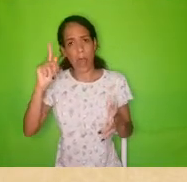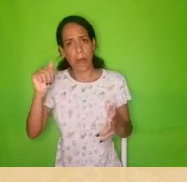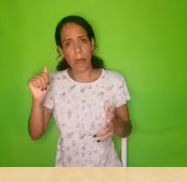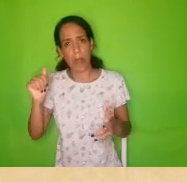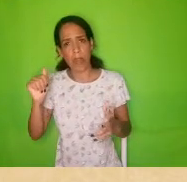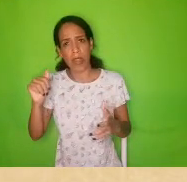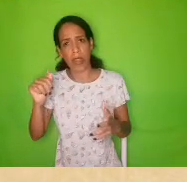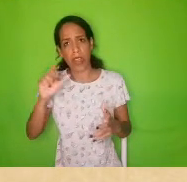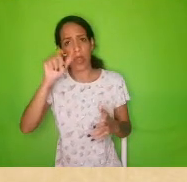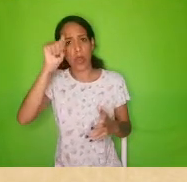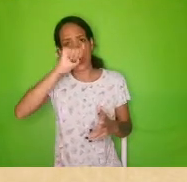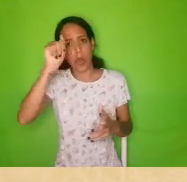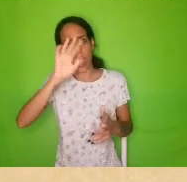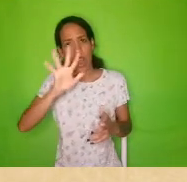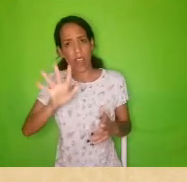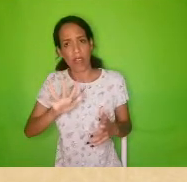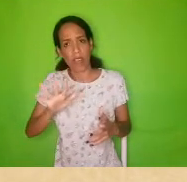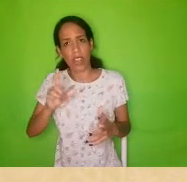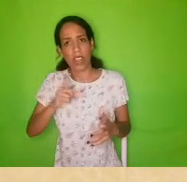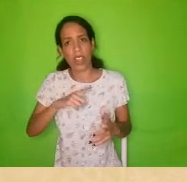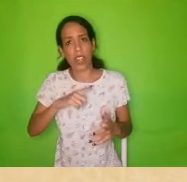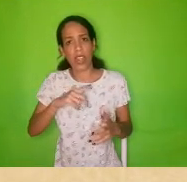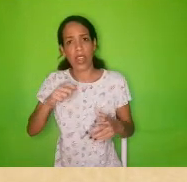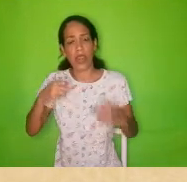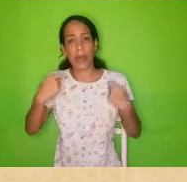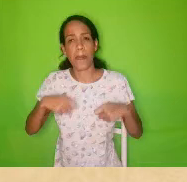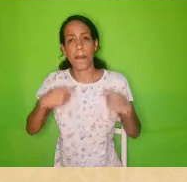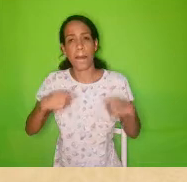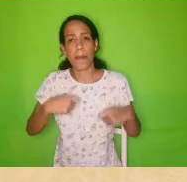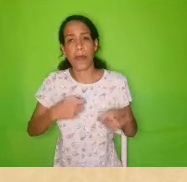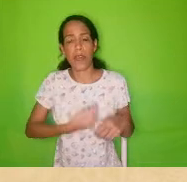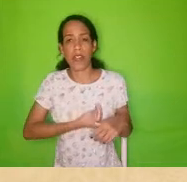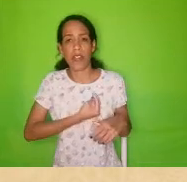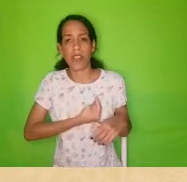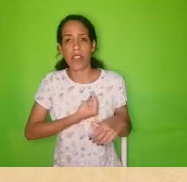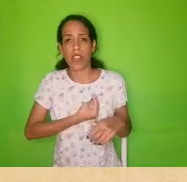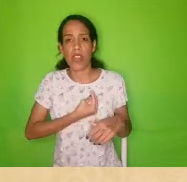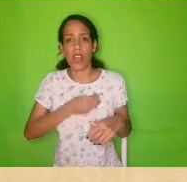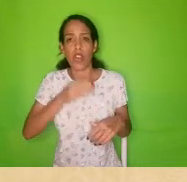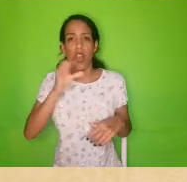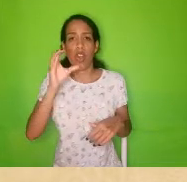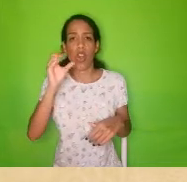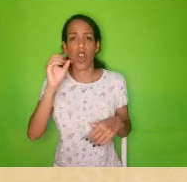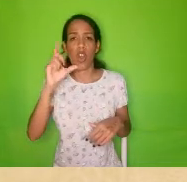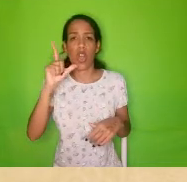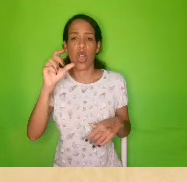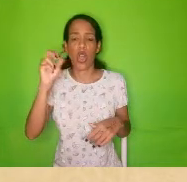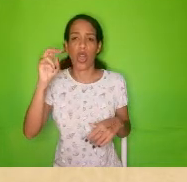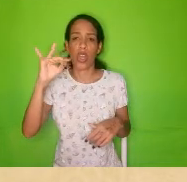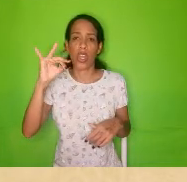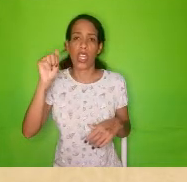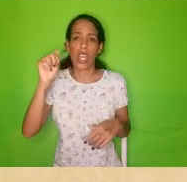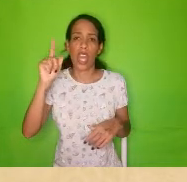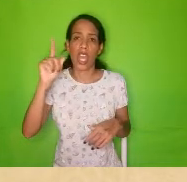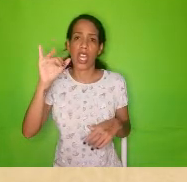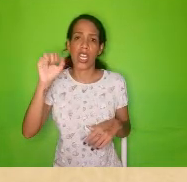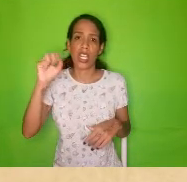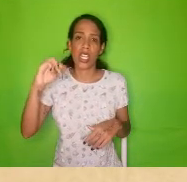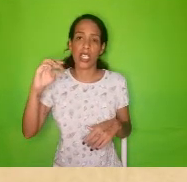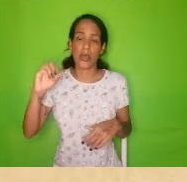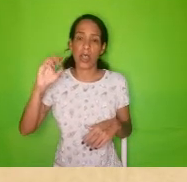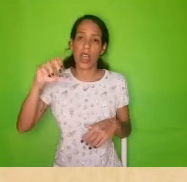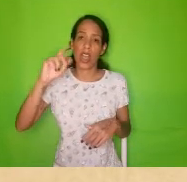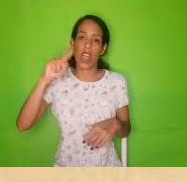continente africano hoje é o mapa da presença do colonialismo na África, e aí não é o colonialismo da África do século